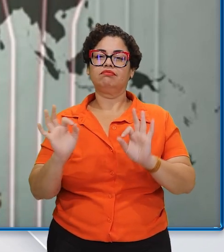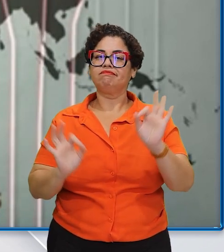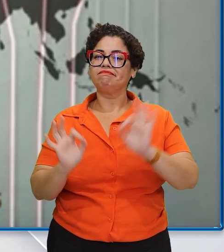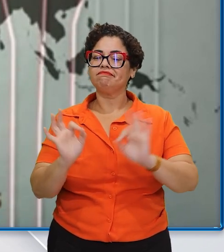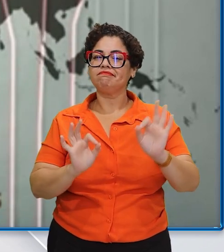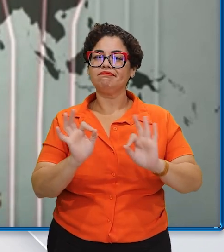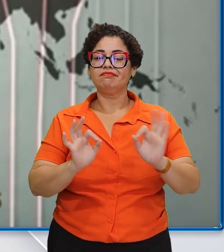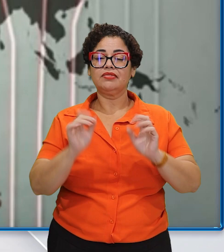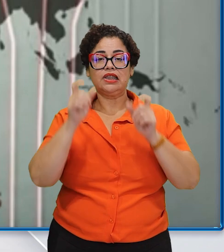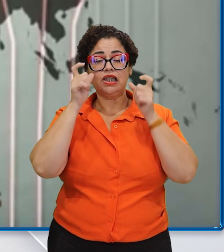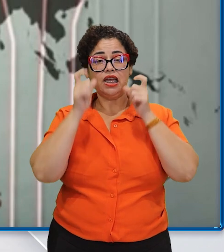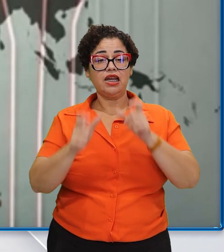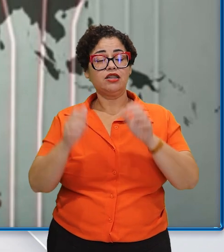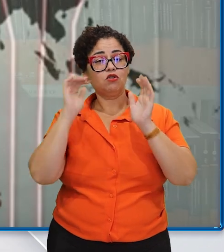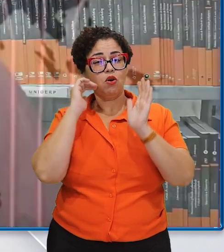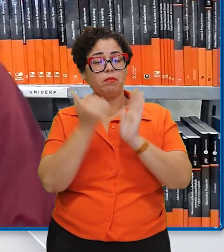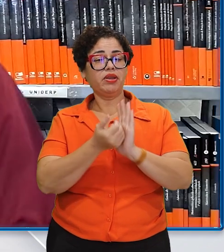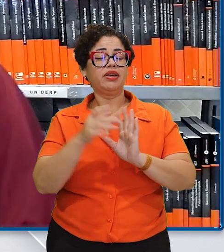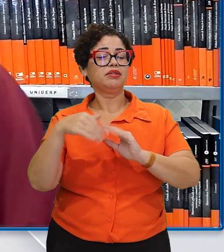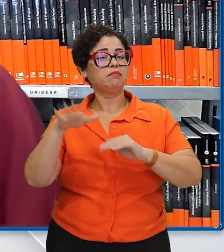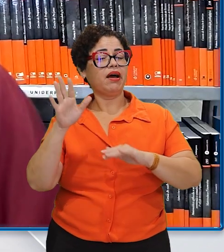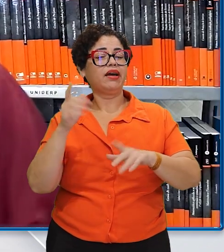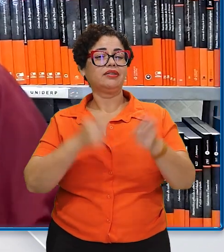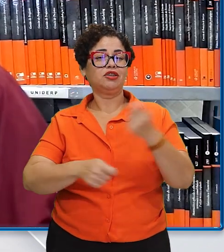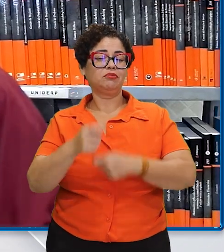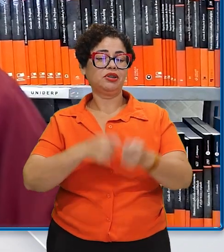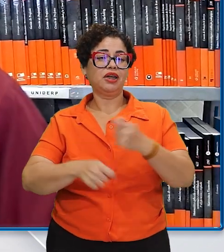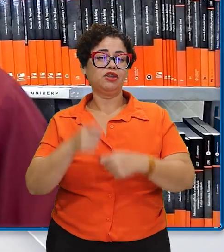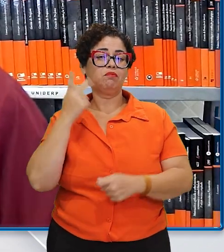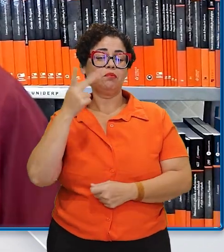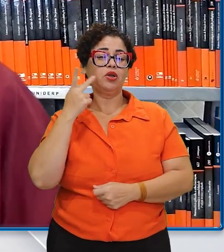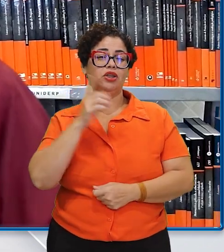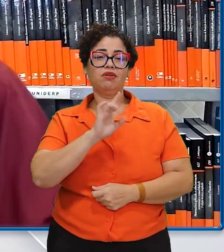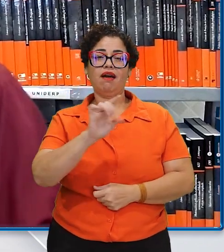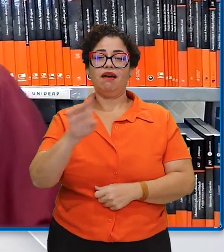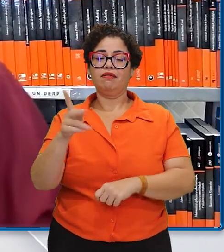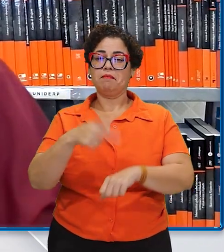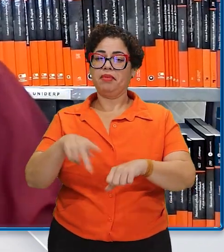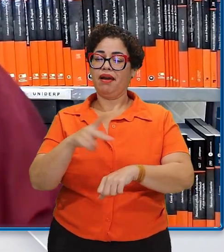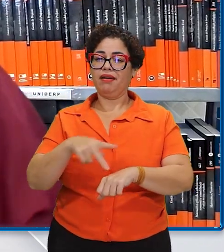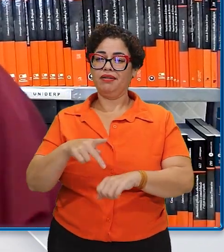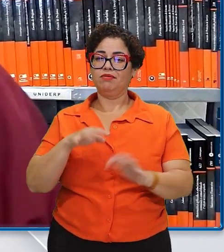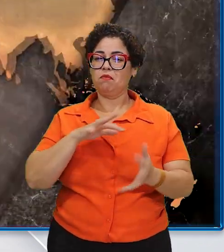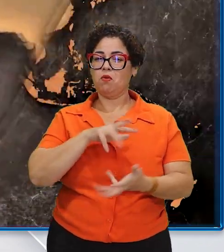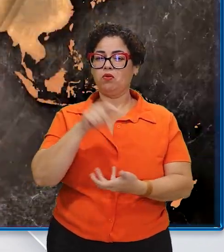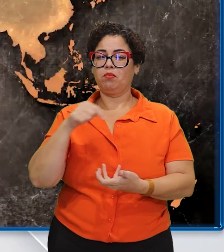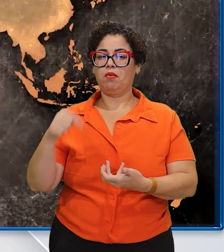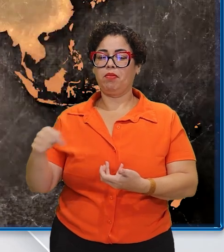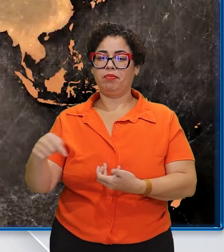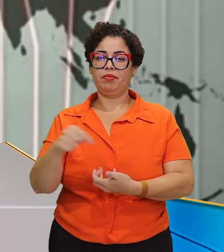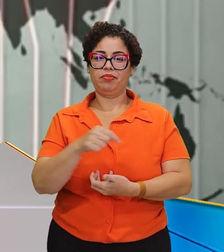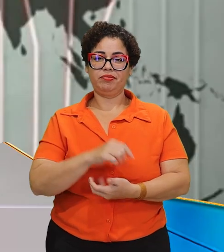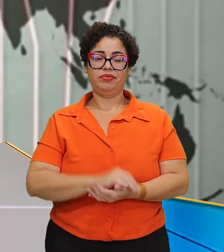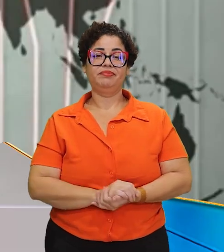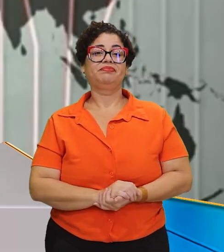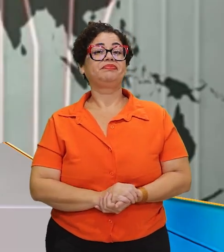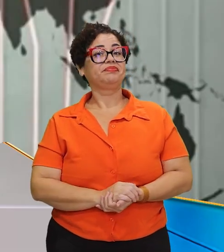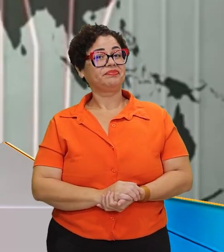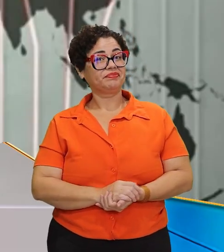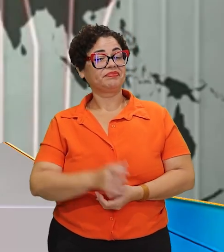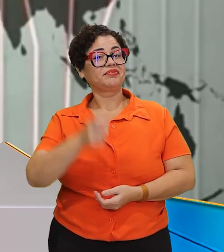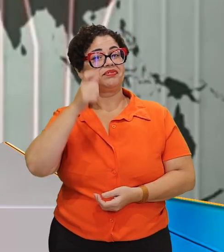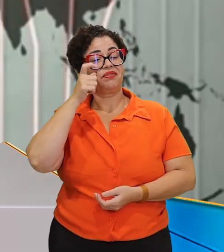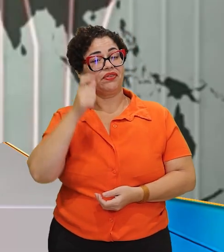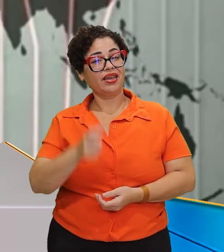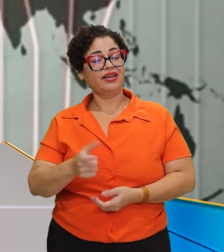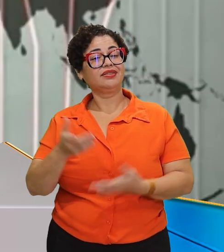de acordo com interesses políticos e administrativos de cada país ou do mundo. Achei